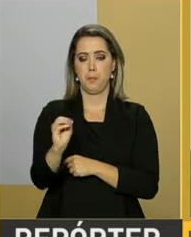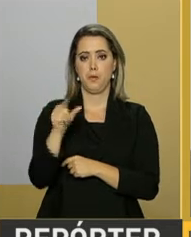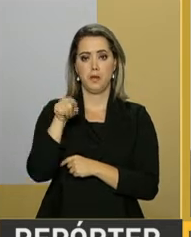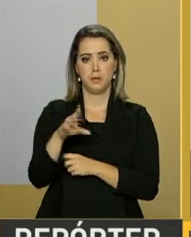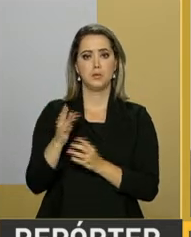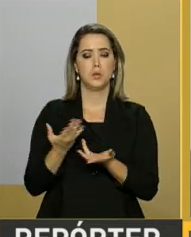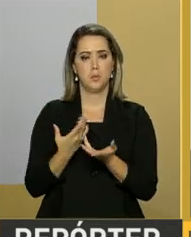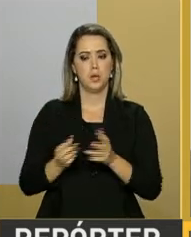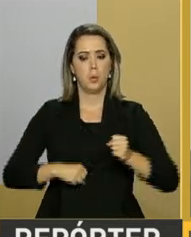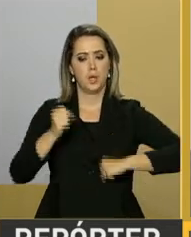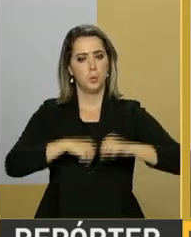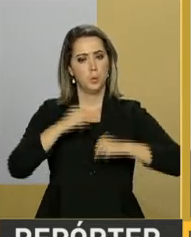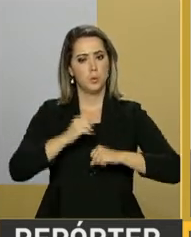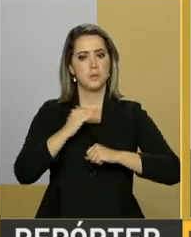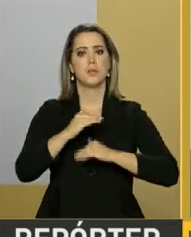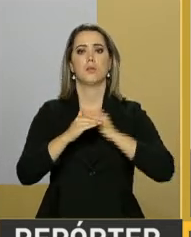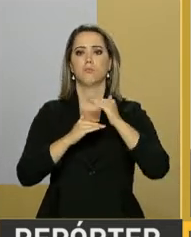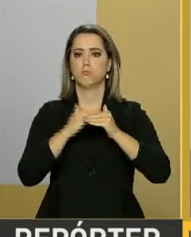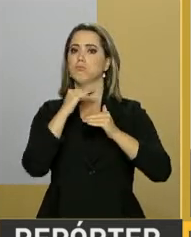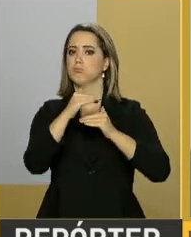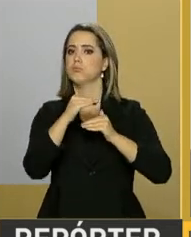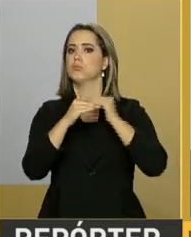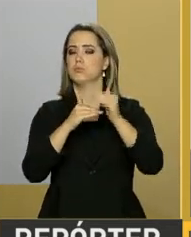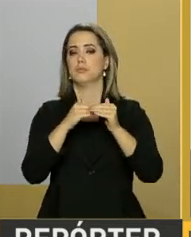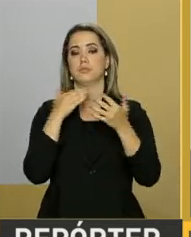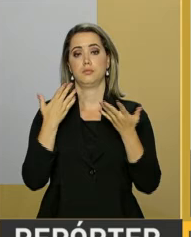com a produção industrial crescendo